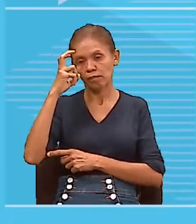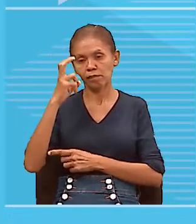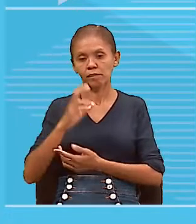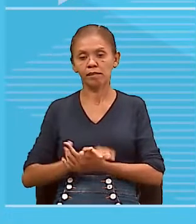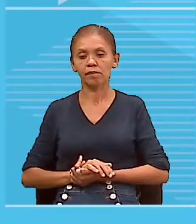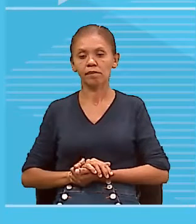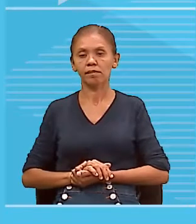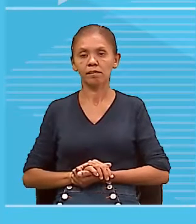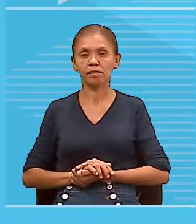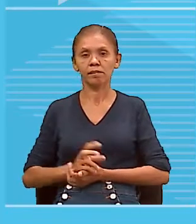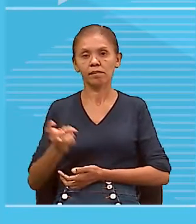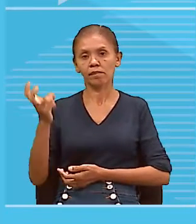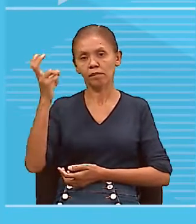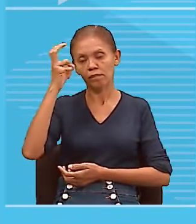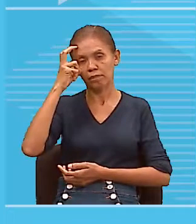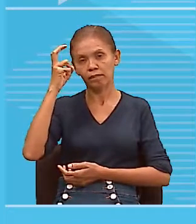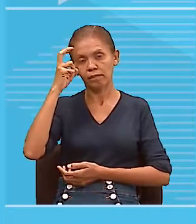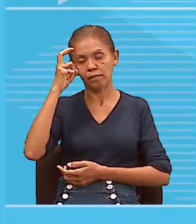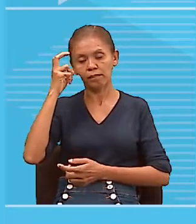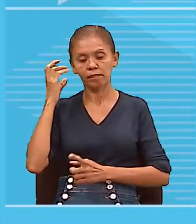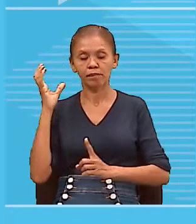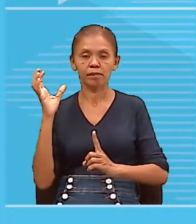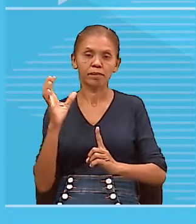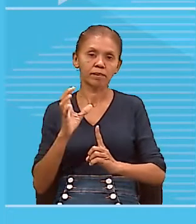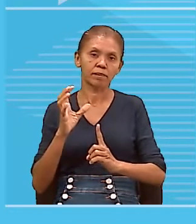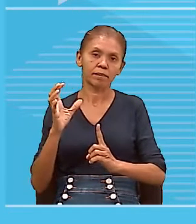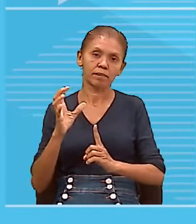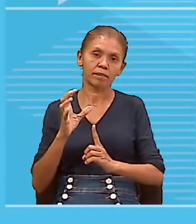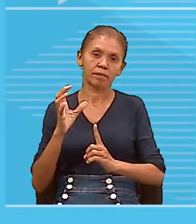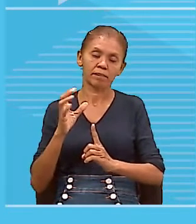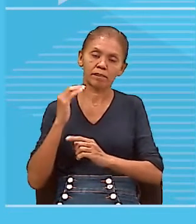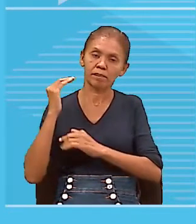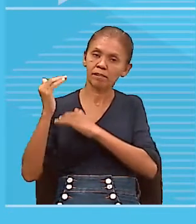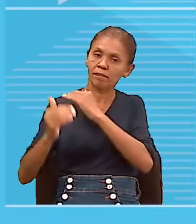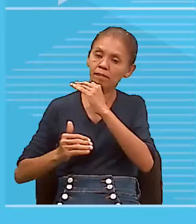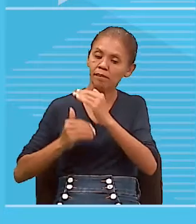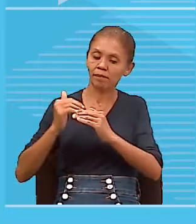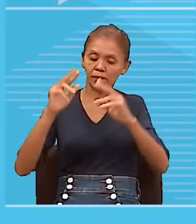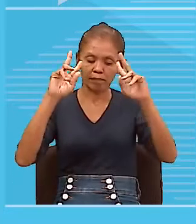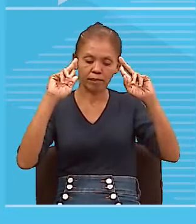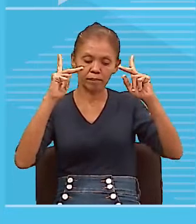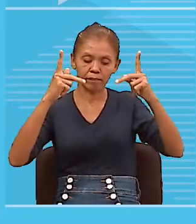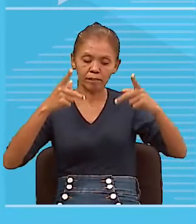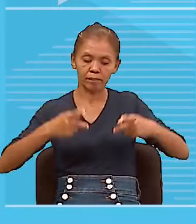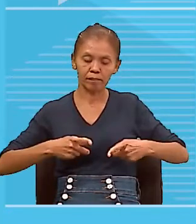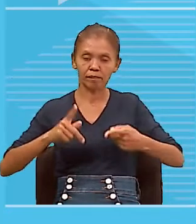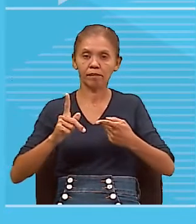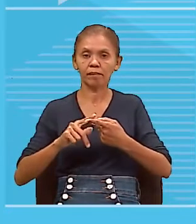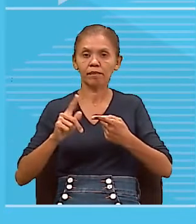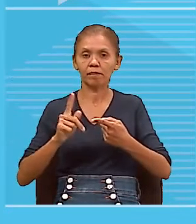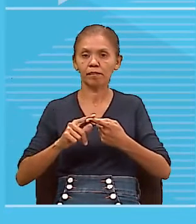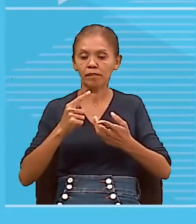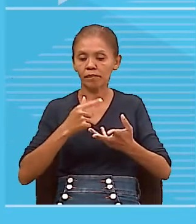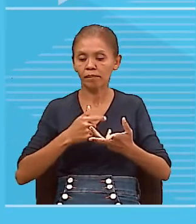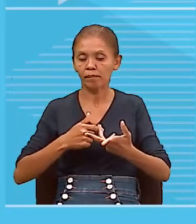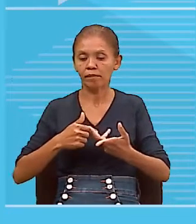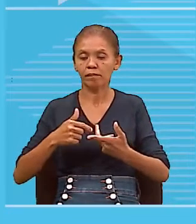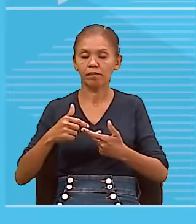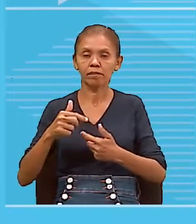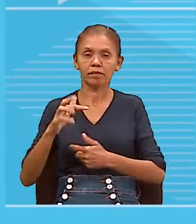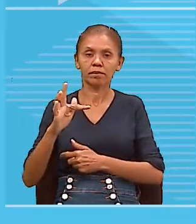a cultura influencia tanto a evolução humana quanto os fatores biológicos